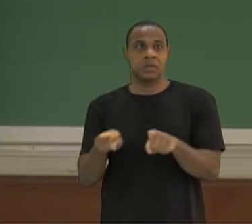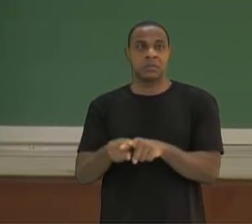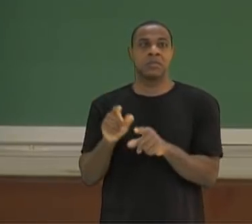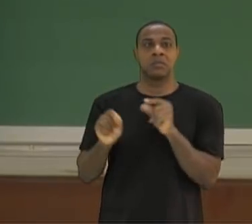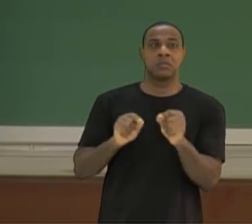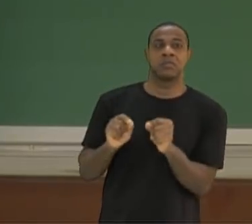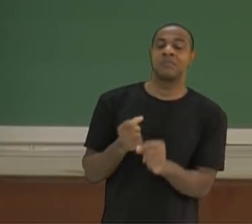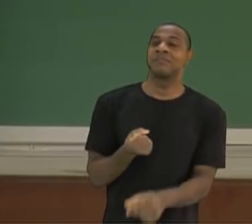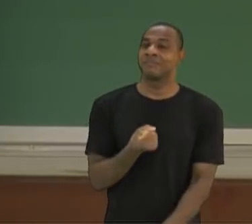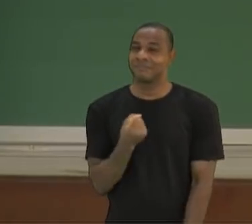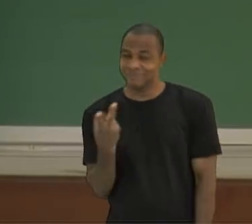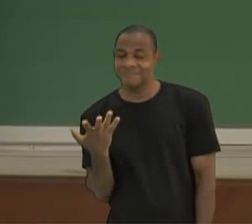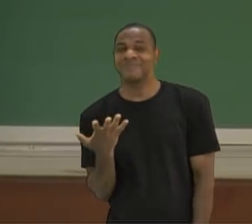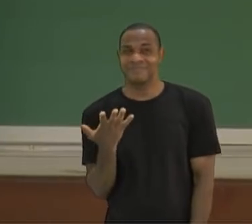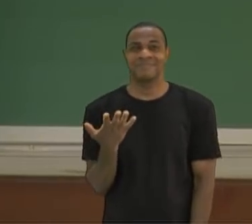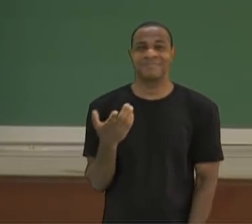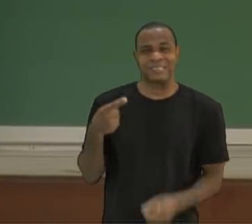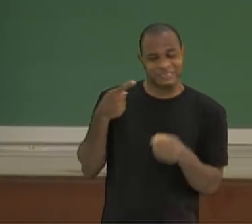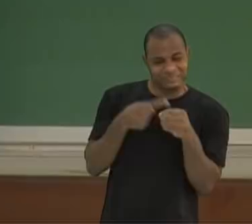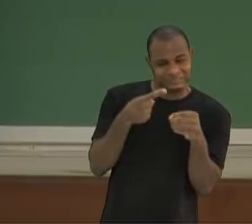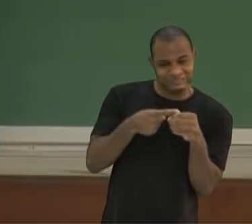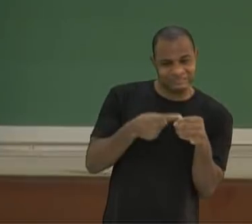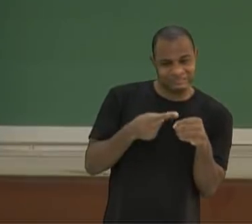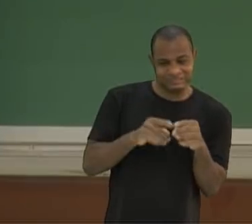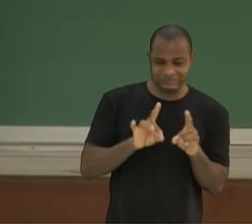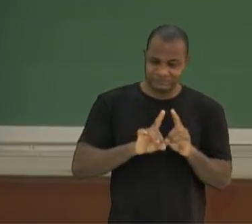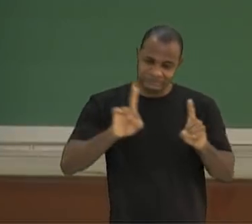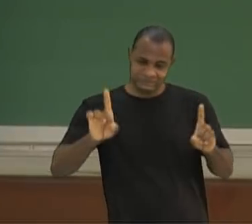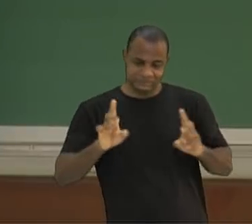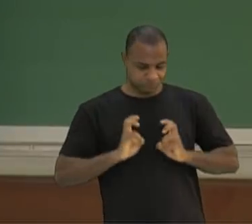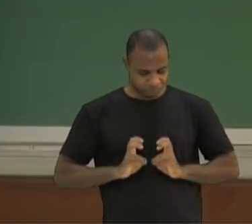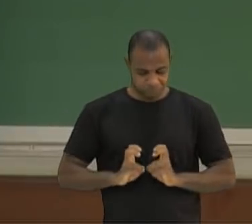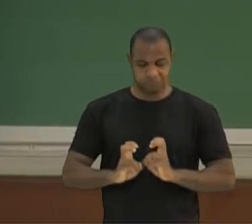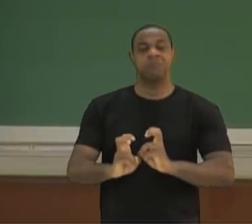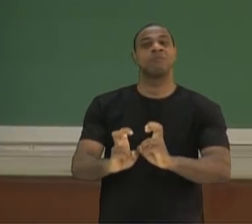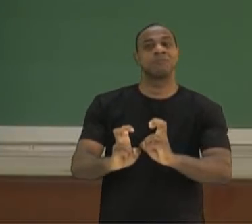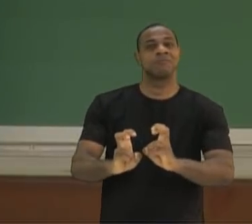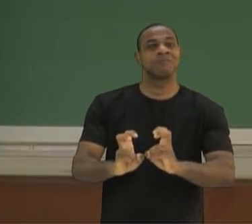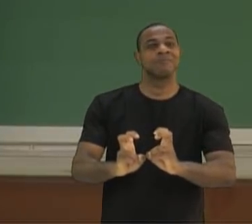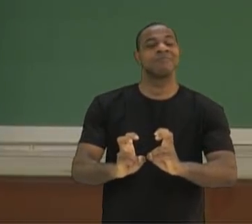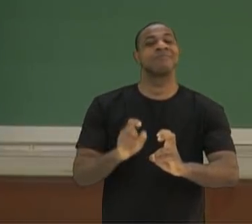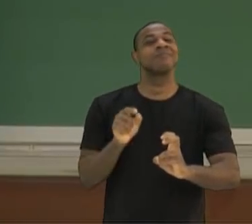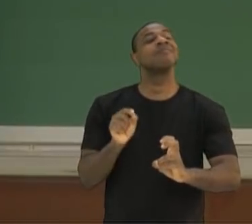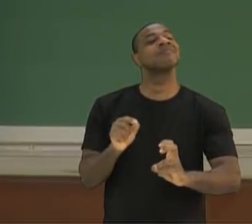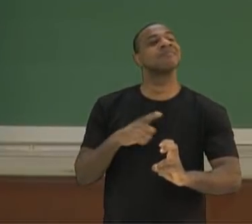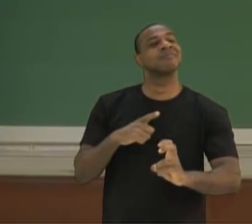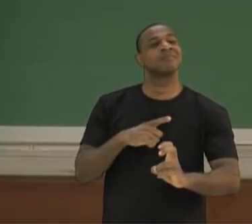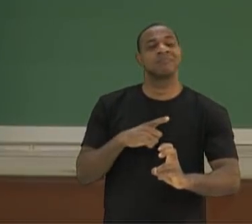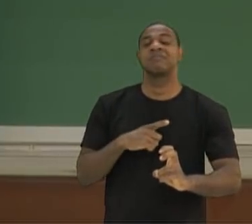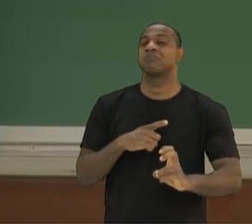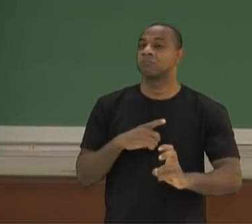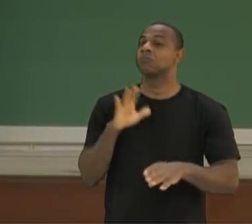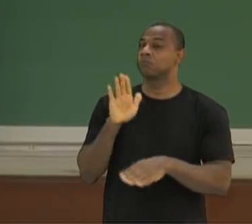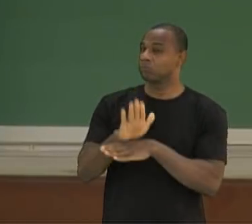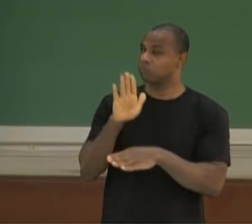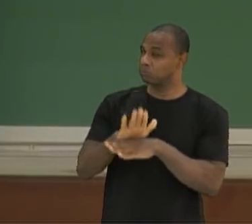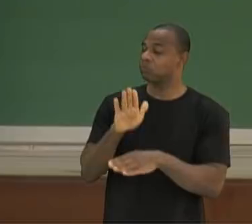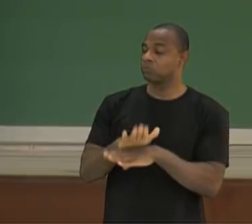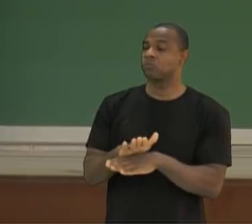O quanto era anterior essa ferrovia e que foi também um fator que contribuiu.